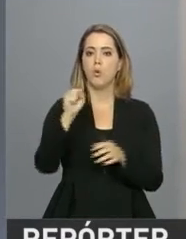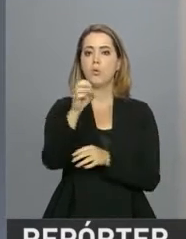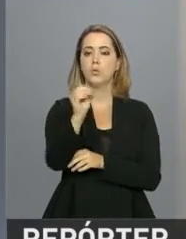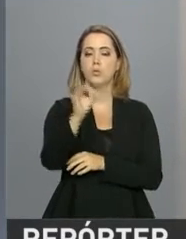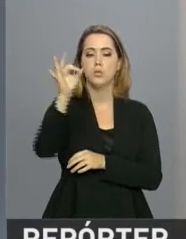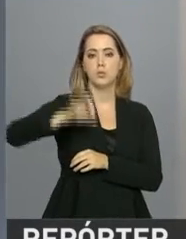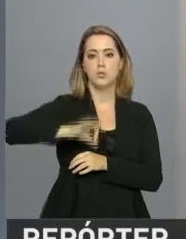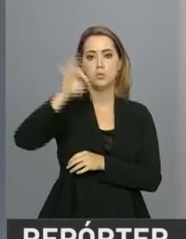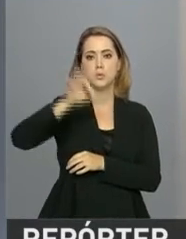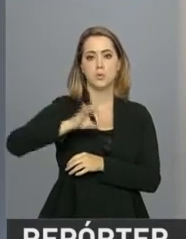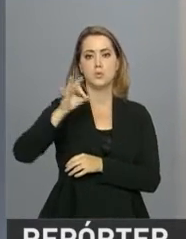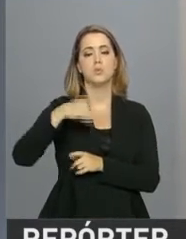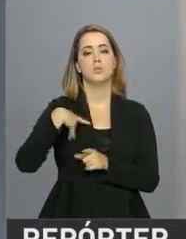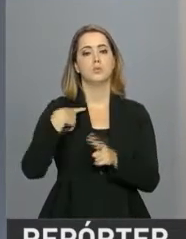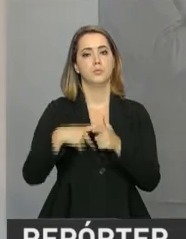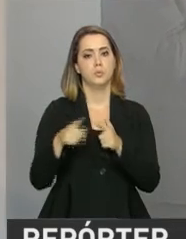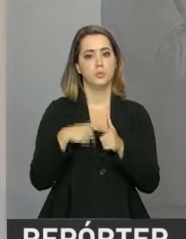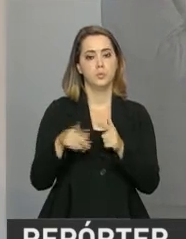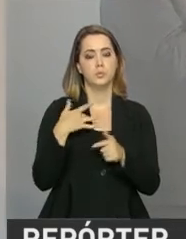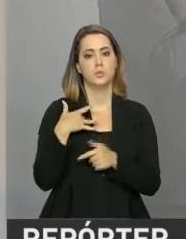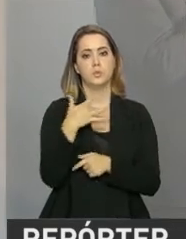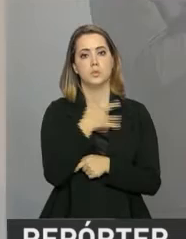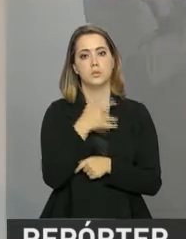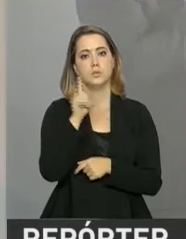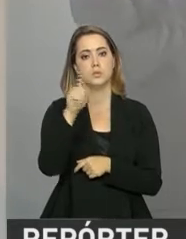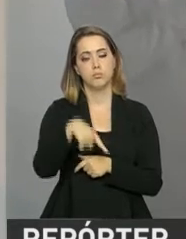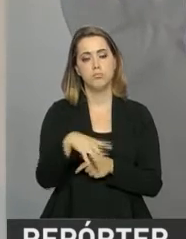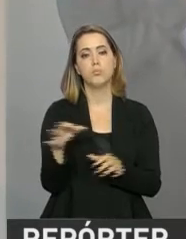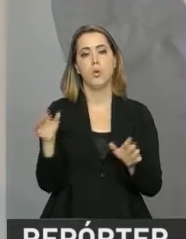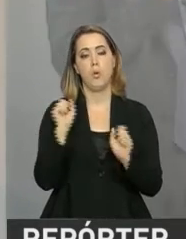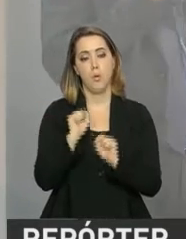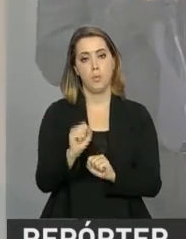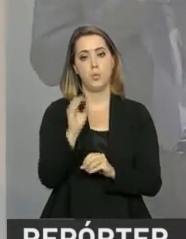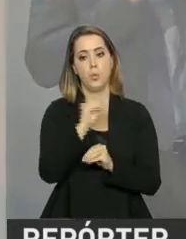problemas de saúde da população são resolvidos na atenção básica.